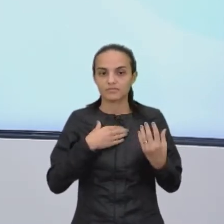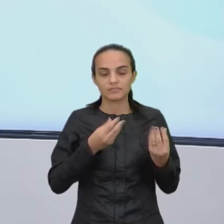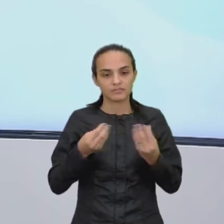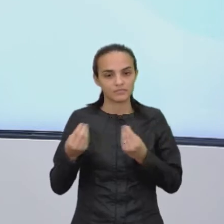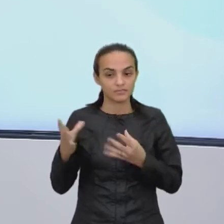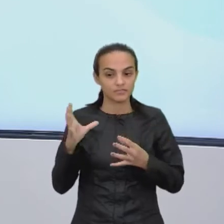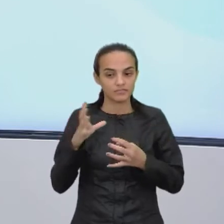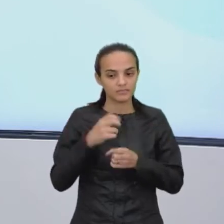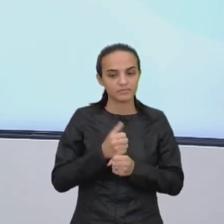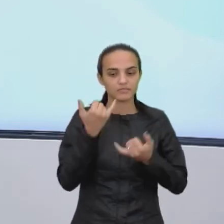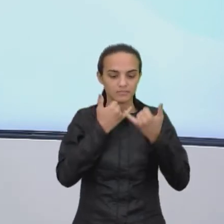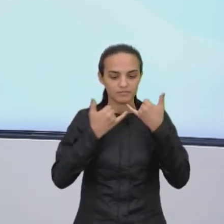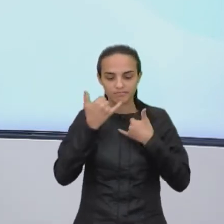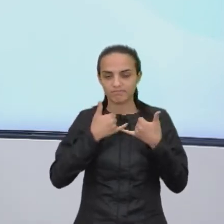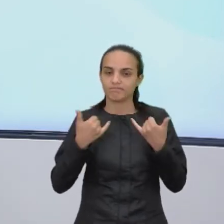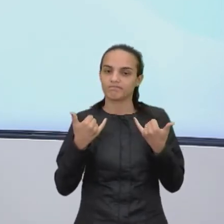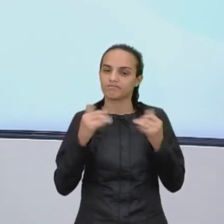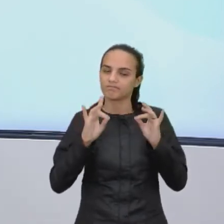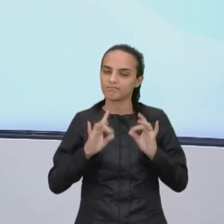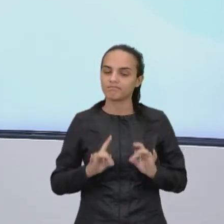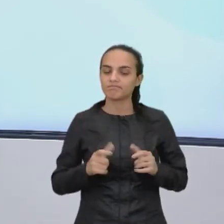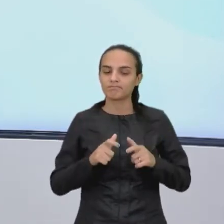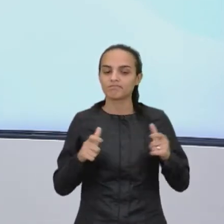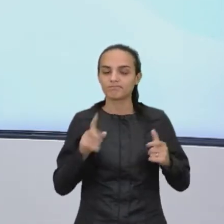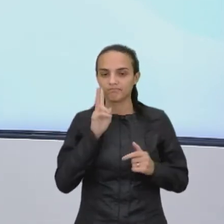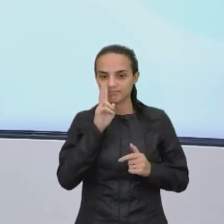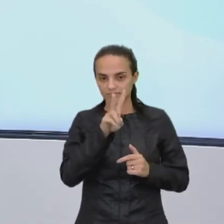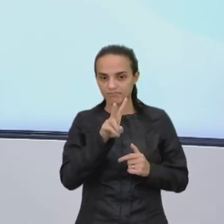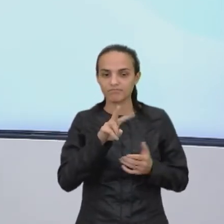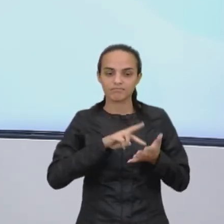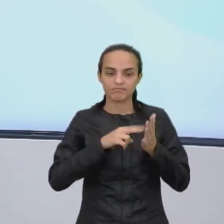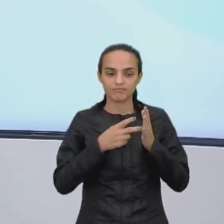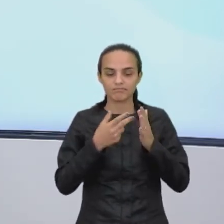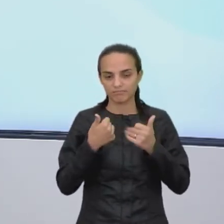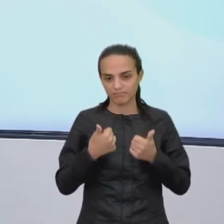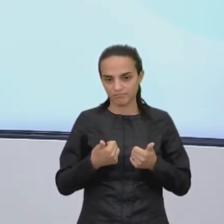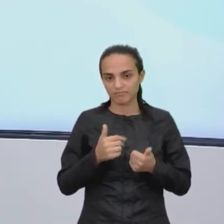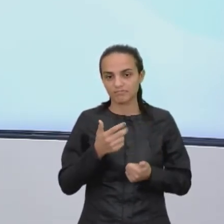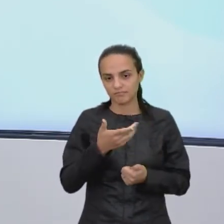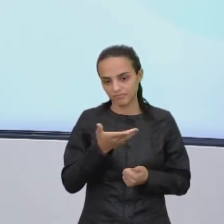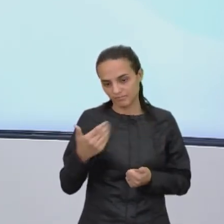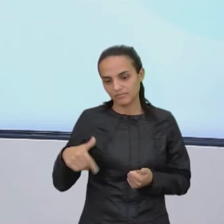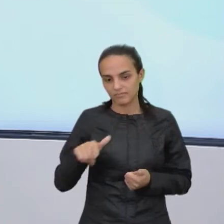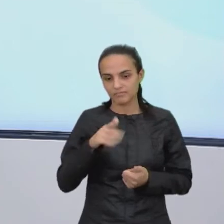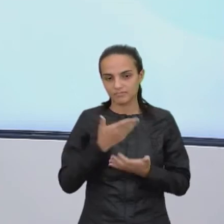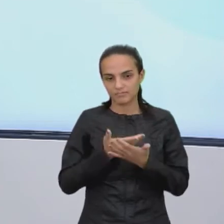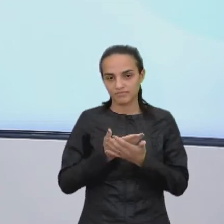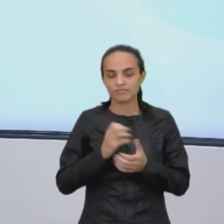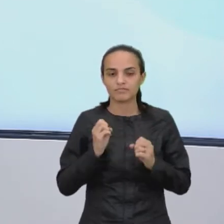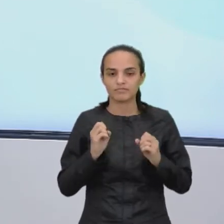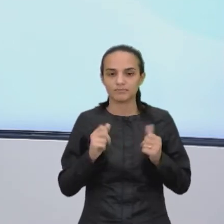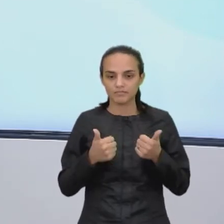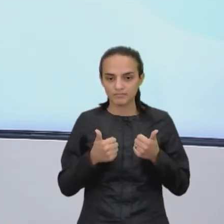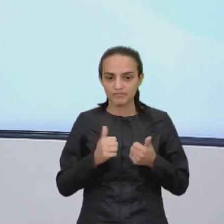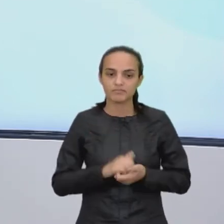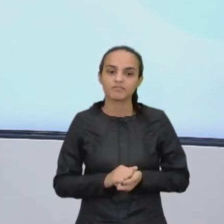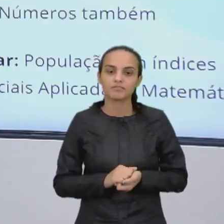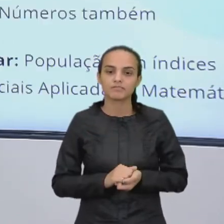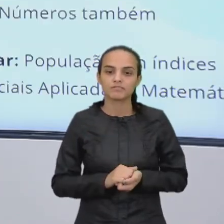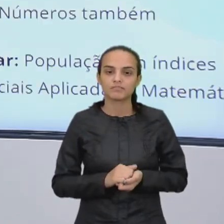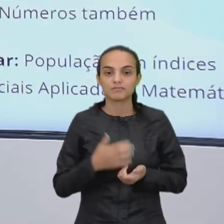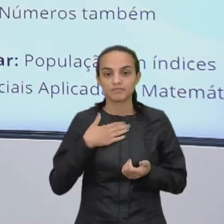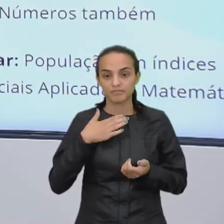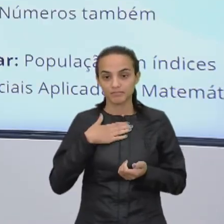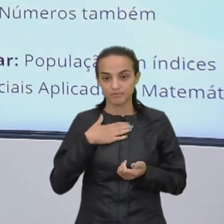quantidade de informações muito grandes e bastante significativas aí para o nosso estudo. Tudo bem? Então já vamos